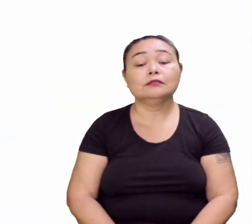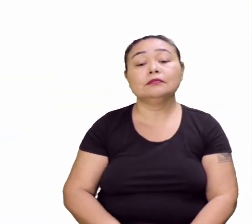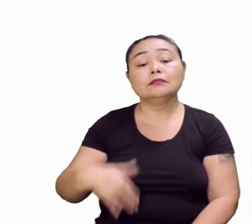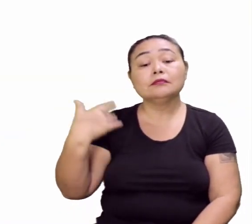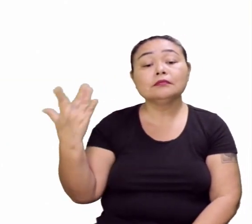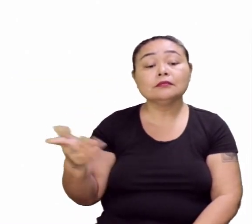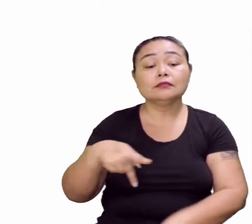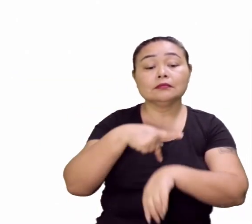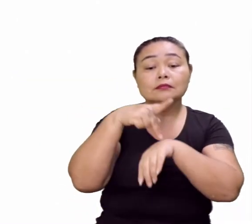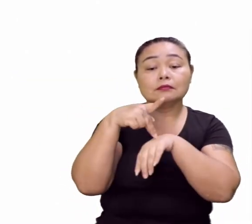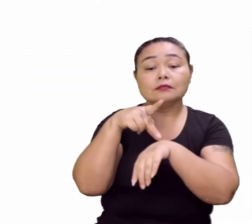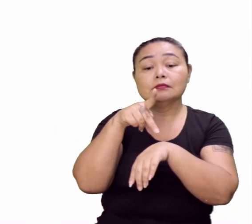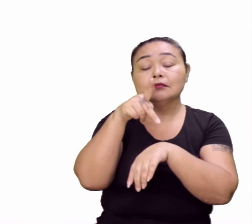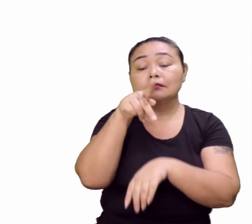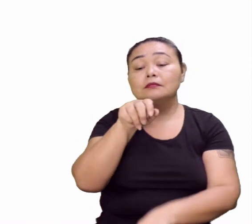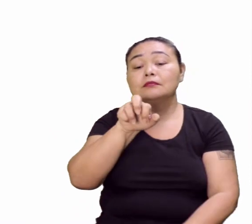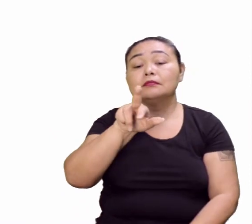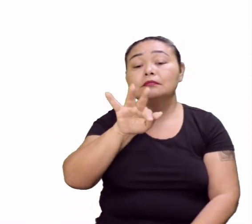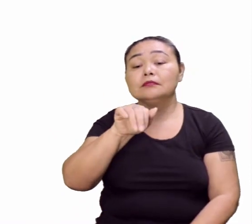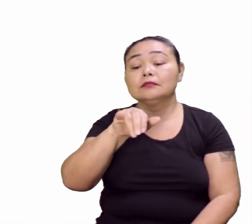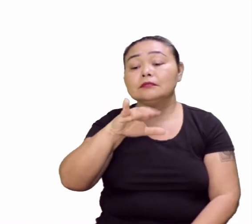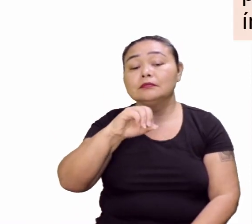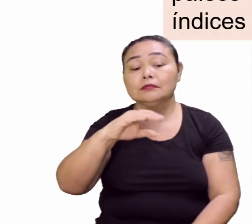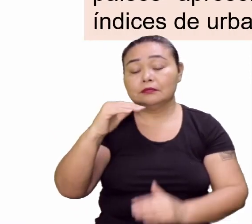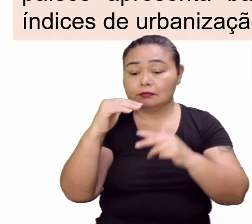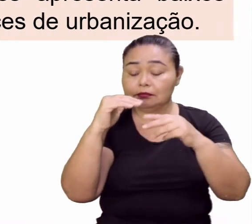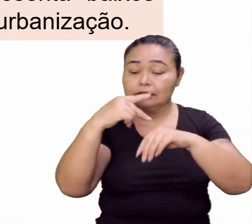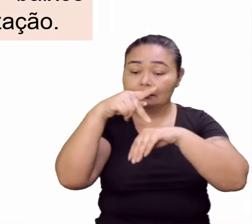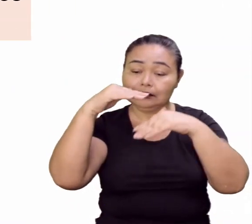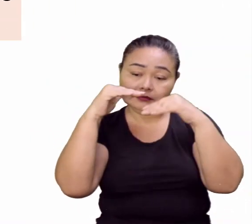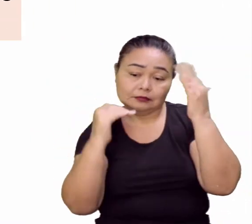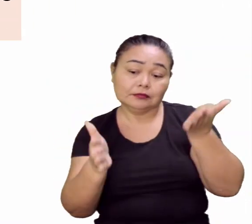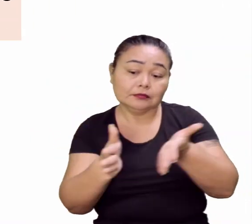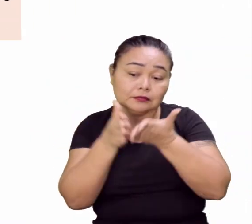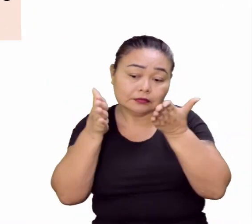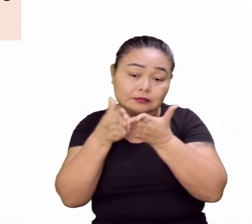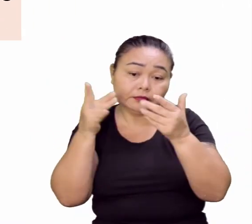E os países periféricos, que são esses países subdesenvolvidos mais pobres?